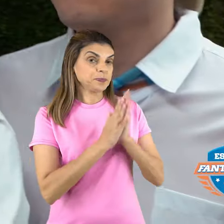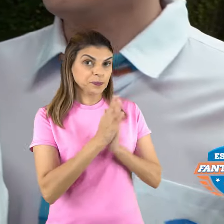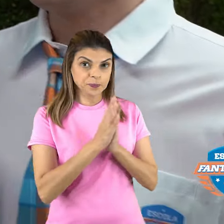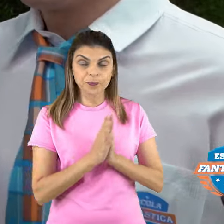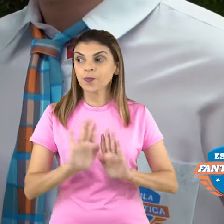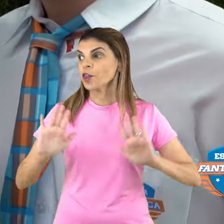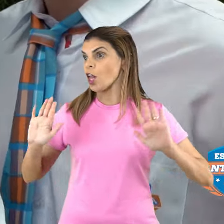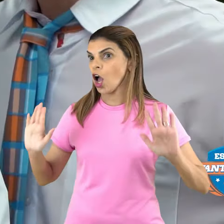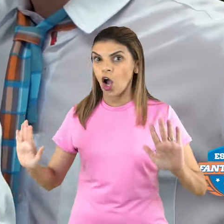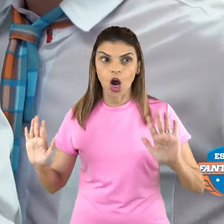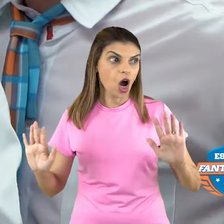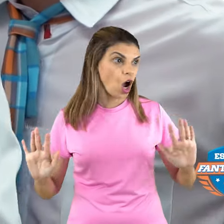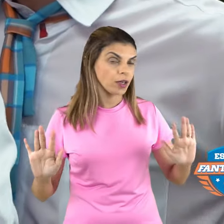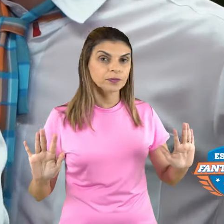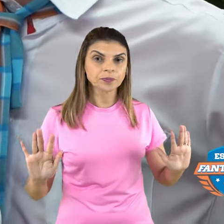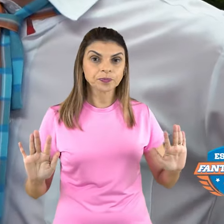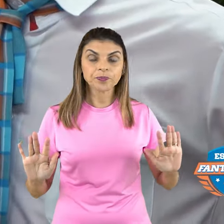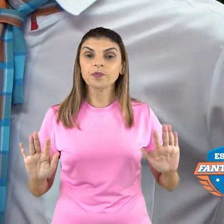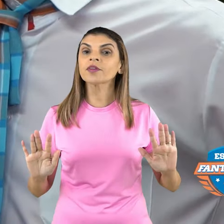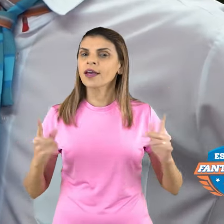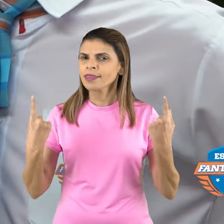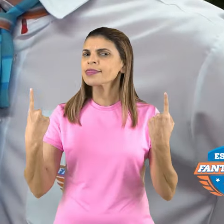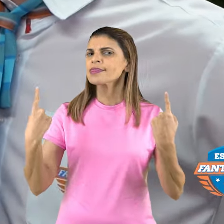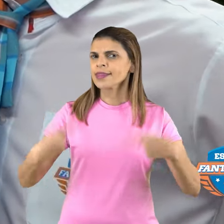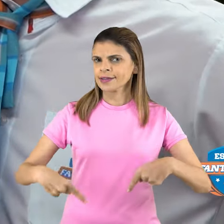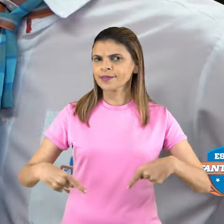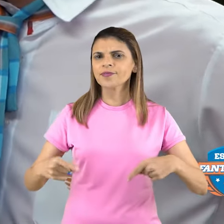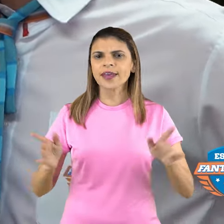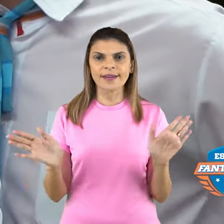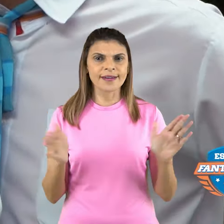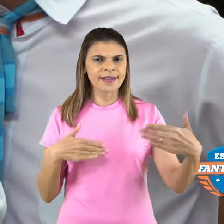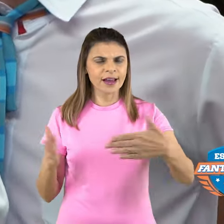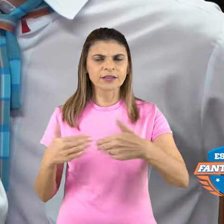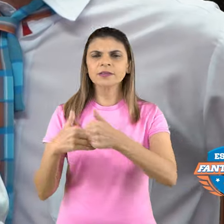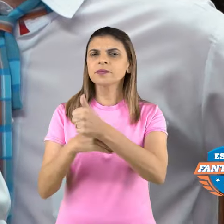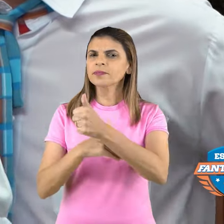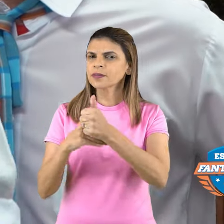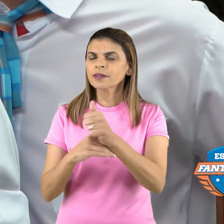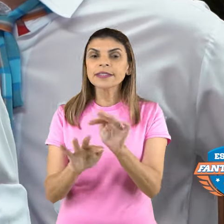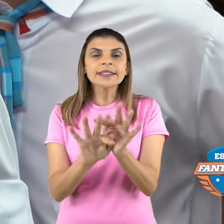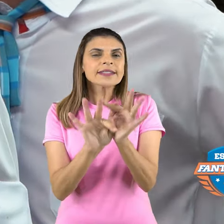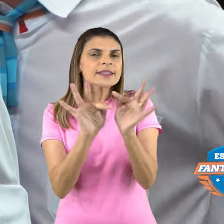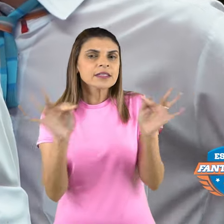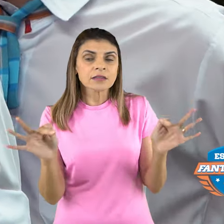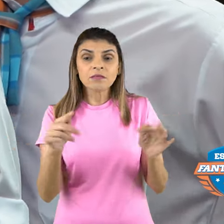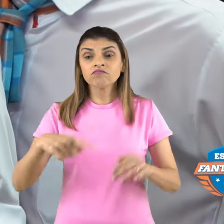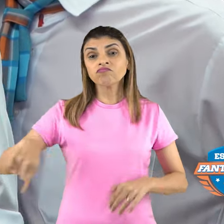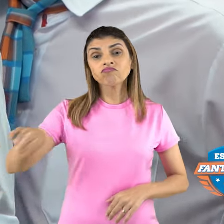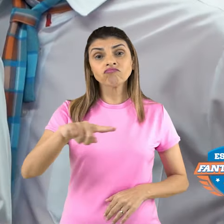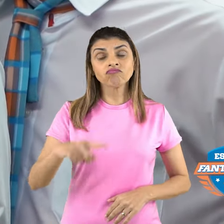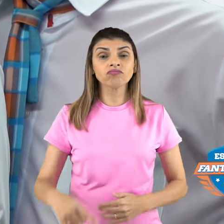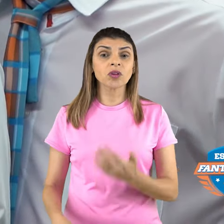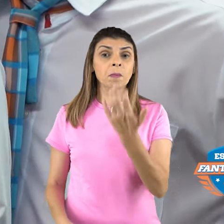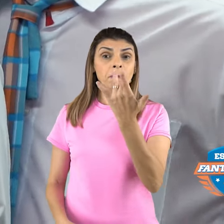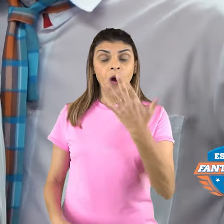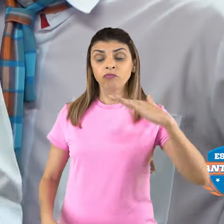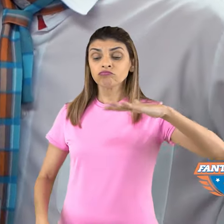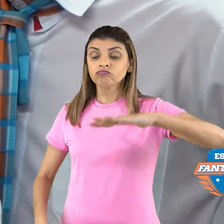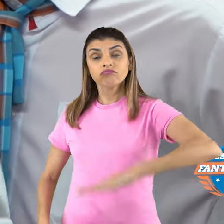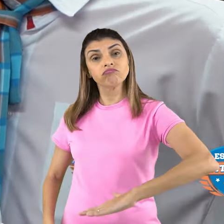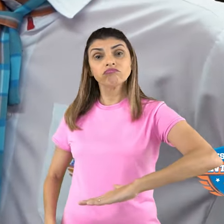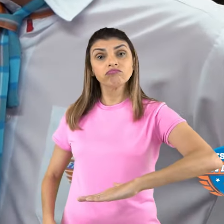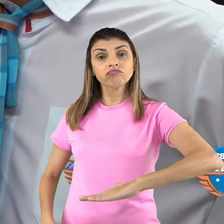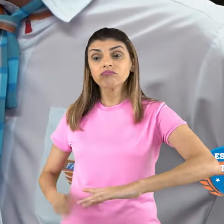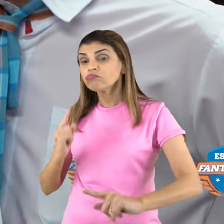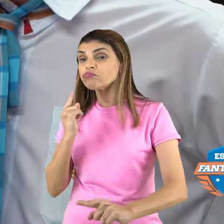Olha só. É o seguinte. Esse desafio da Caixa Misteriosa é muito simples. Vocês só precisam colocar a mão dentro dessa caixa